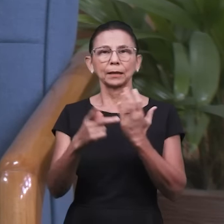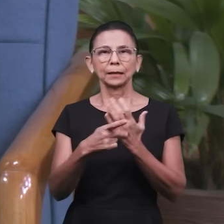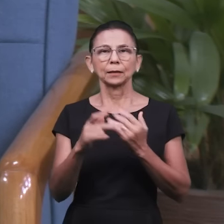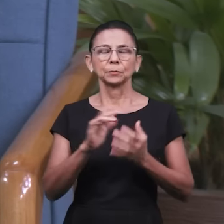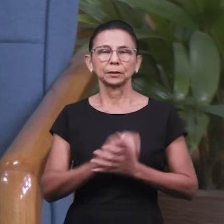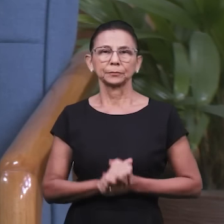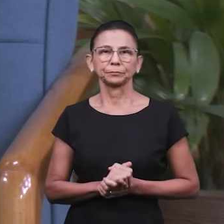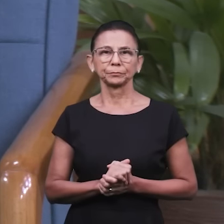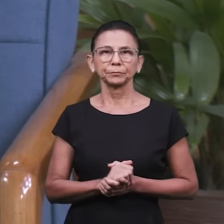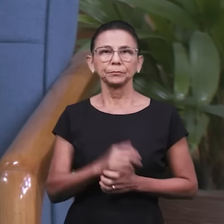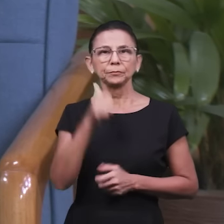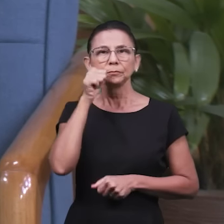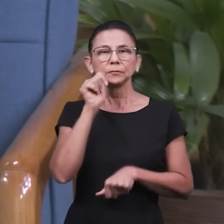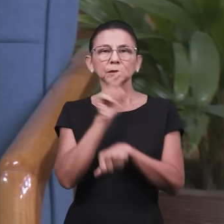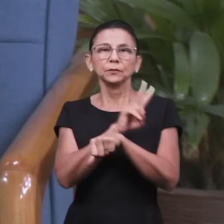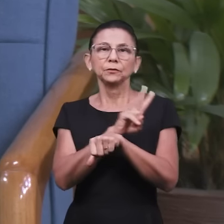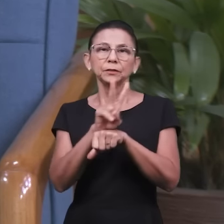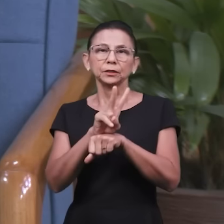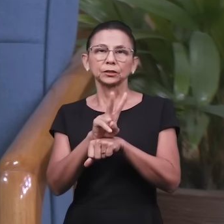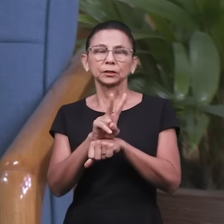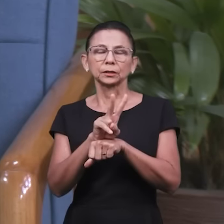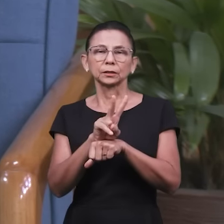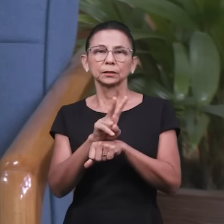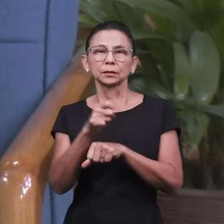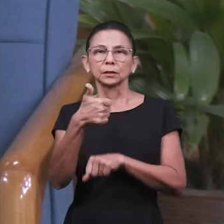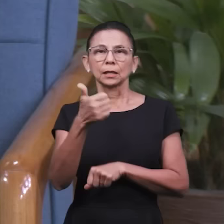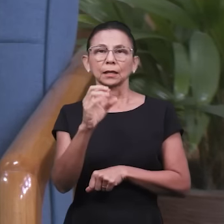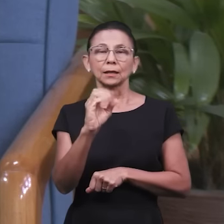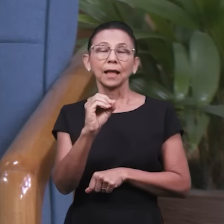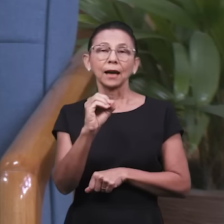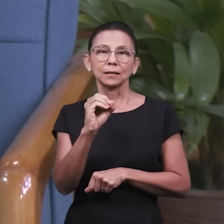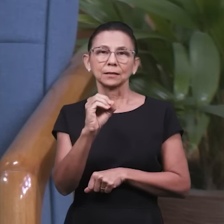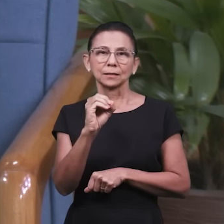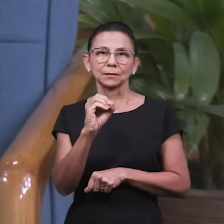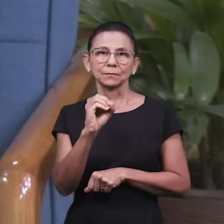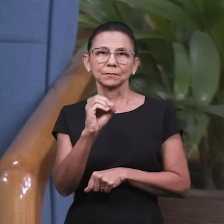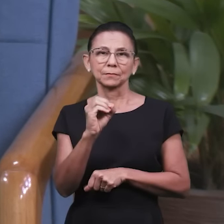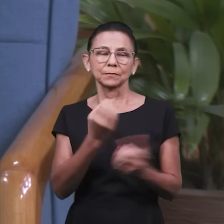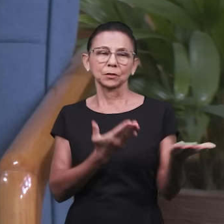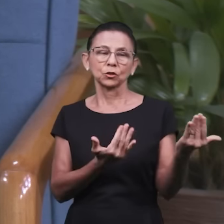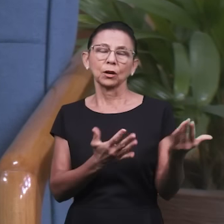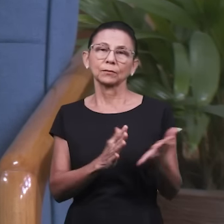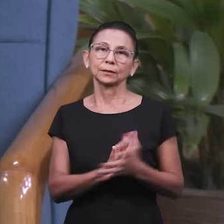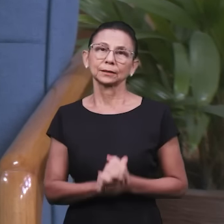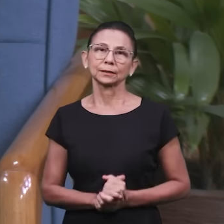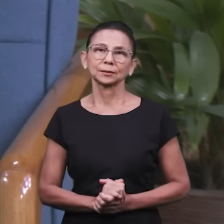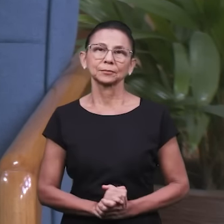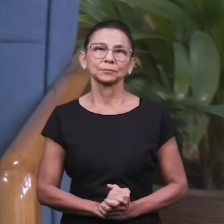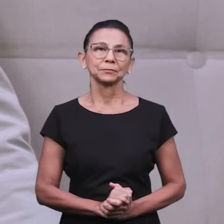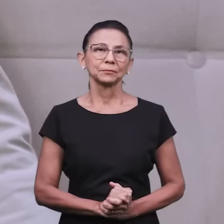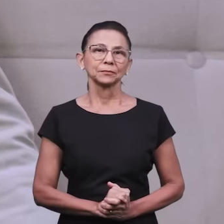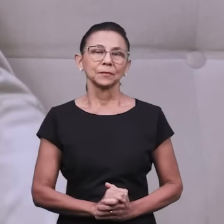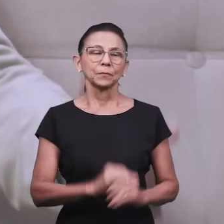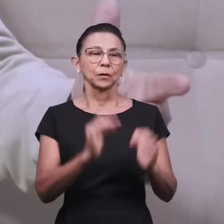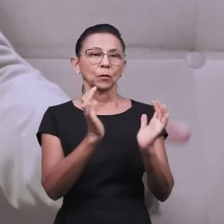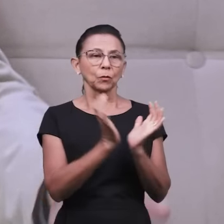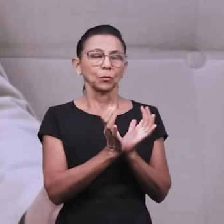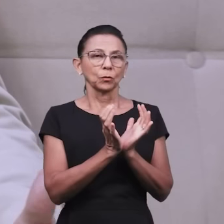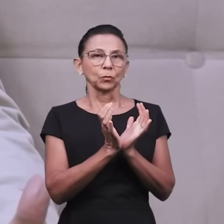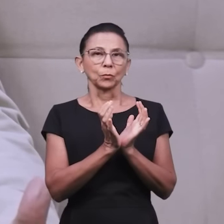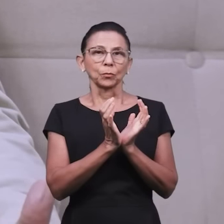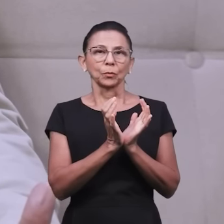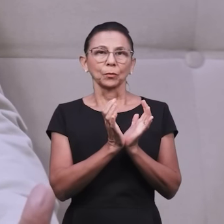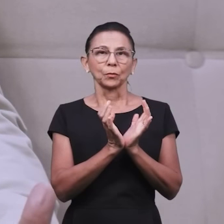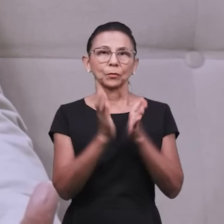loucas do lado de fora da festa, vestidas para a festa. Exatamente. Que situação. Que coisa, hein? Mas tinha o com